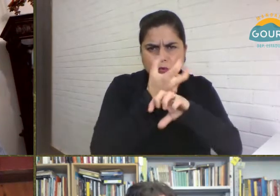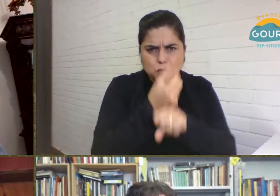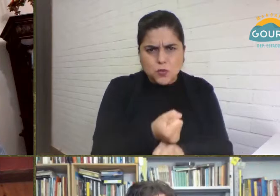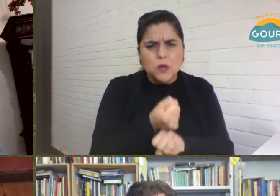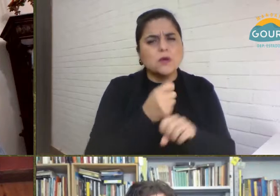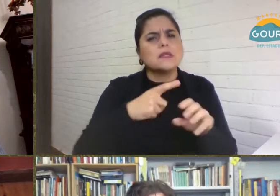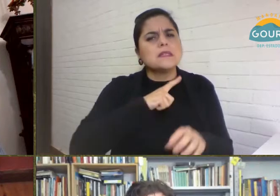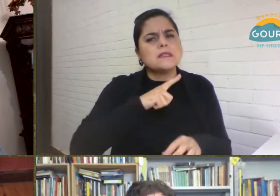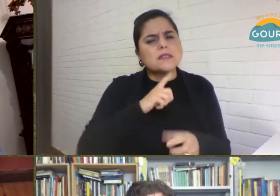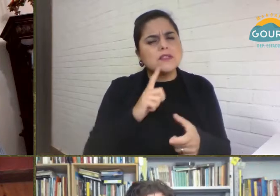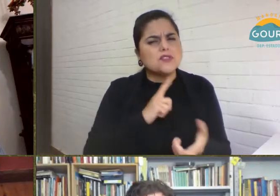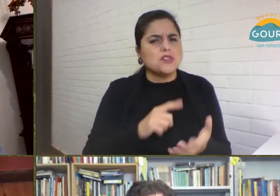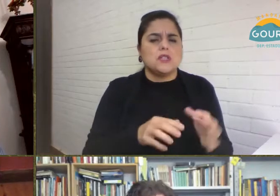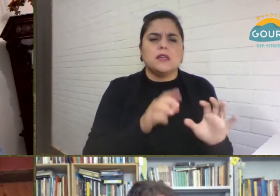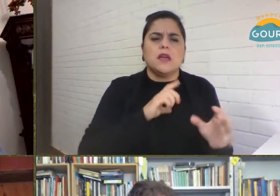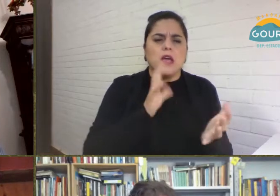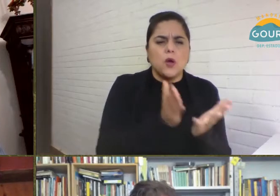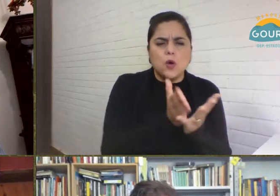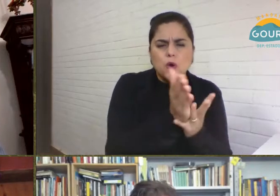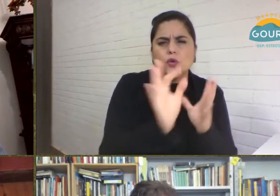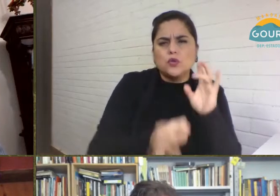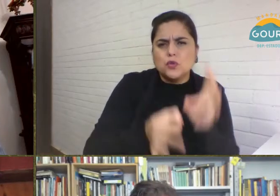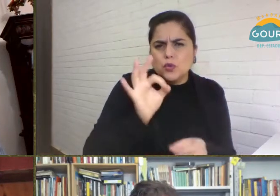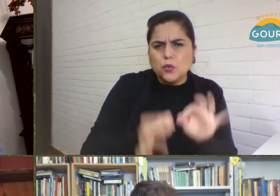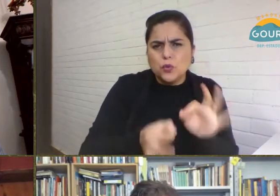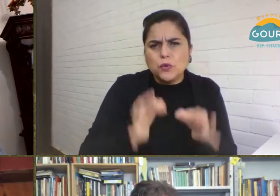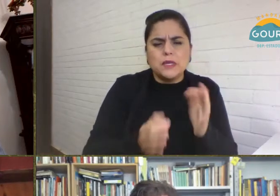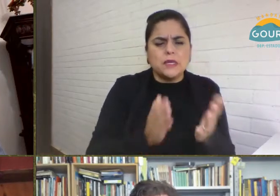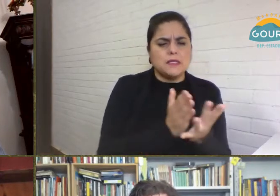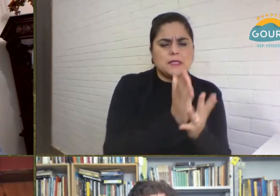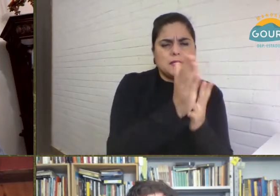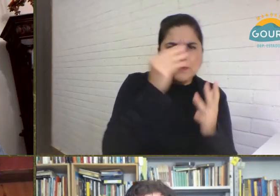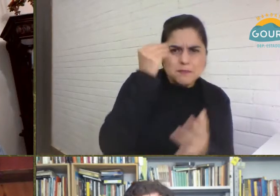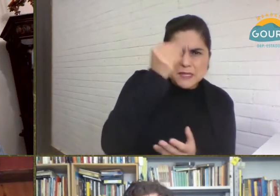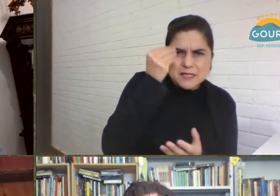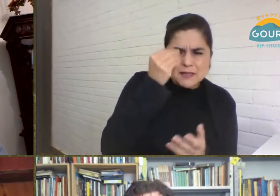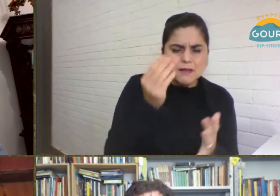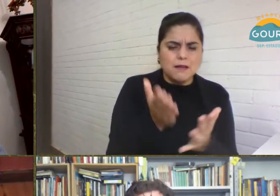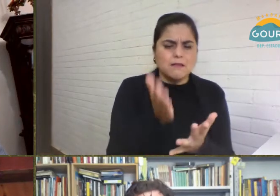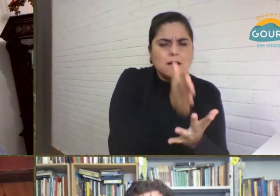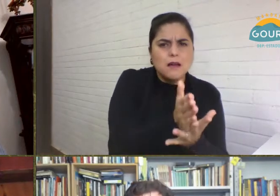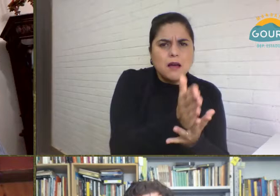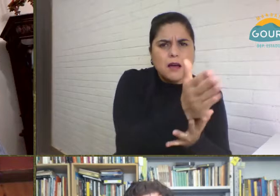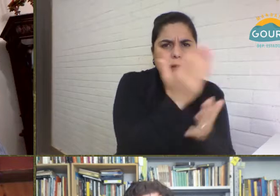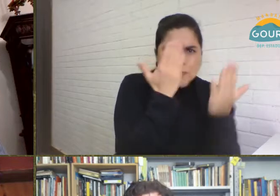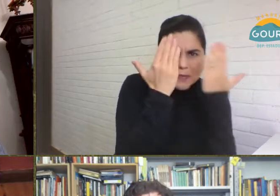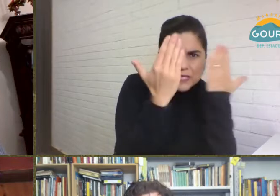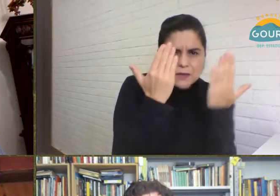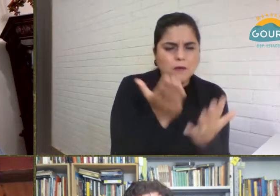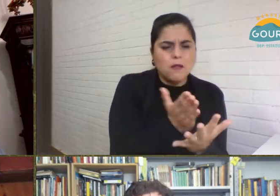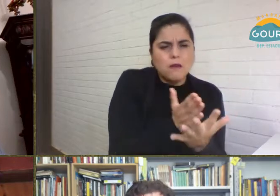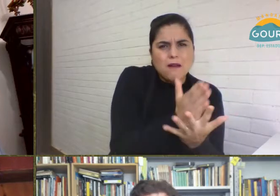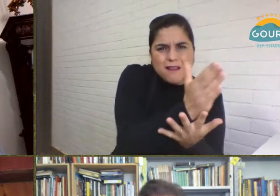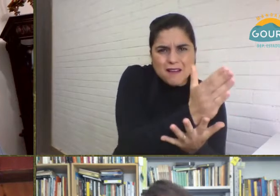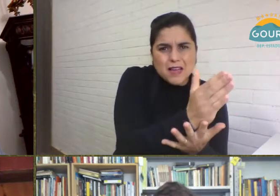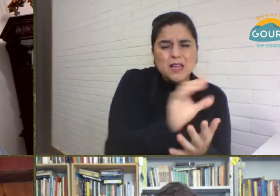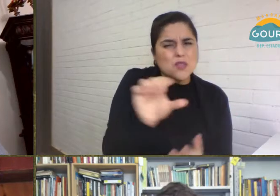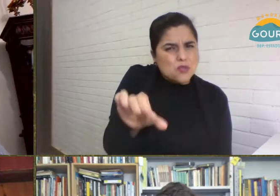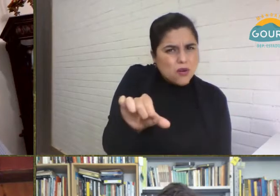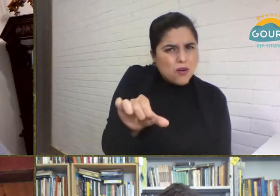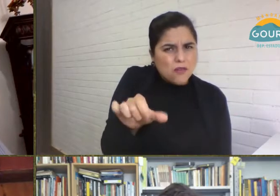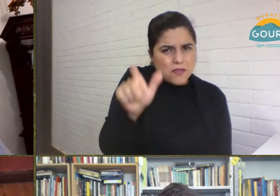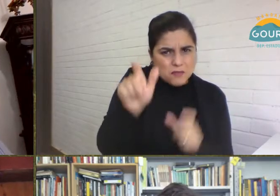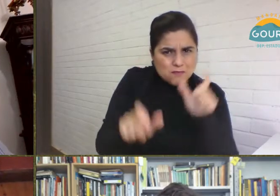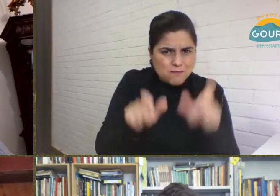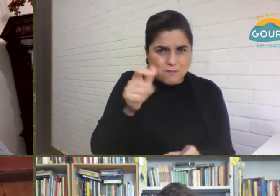desde juízes, psiquiatras, psicólogos, enfermeiros, etc. Um grupo de 9 pessoas, no qual